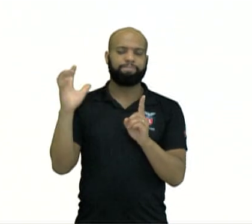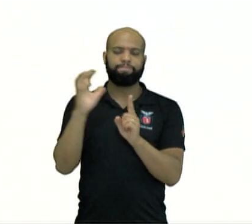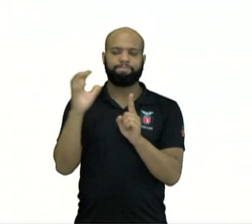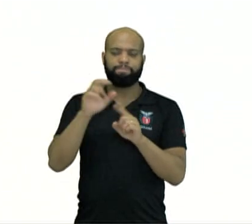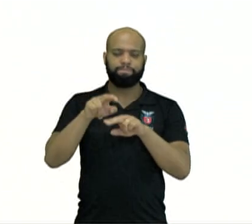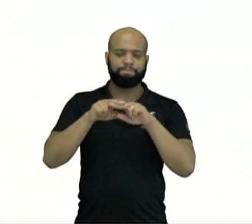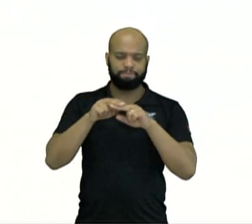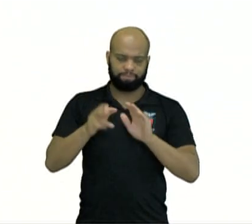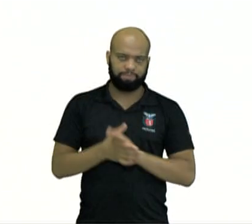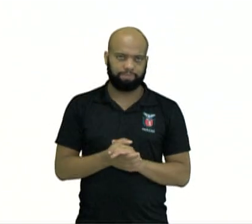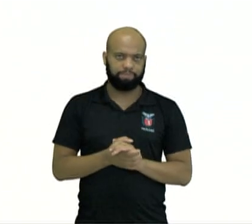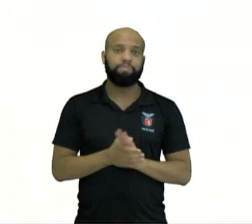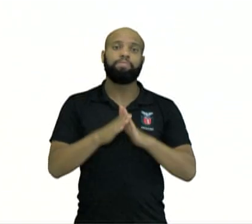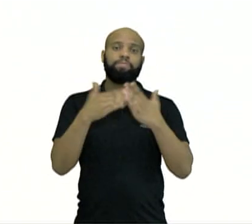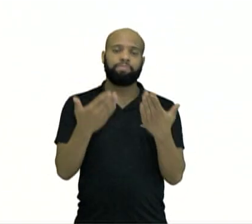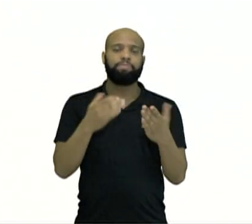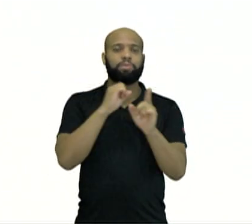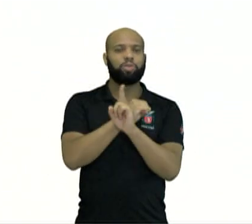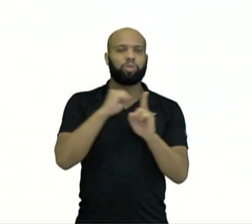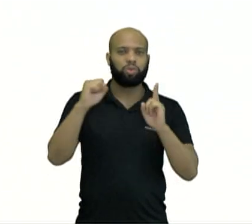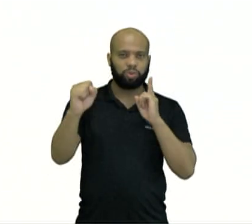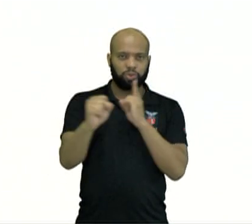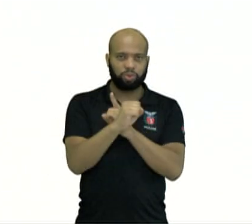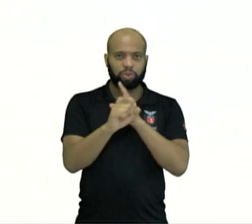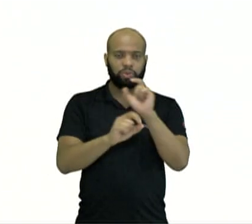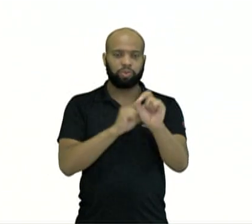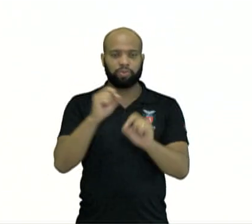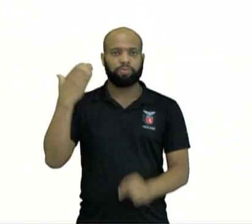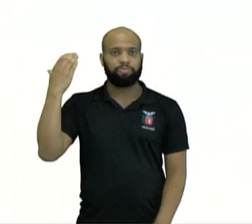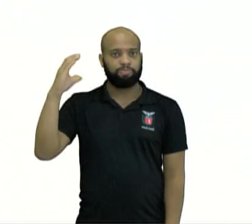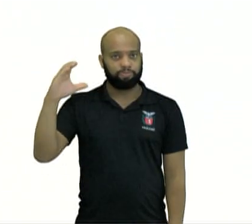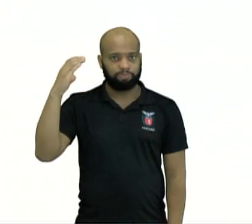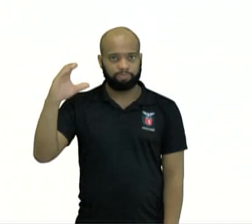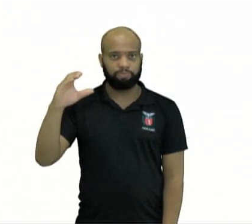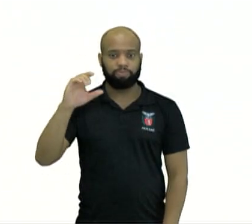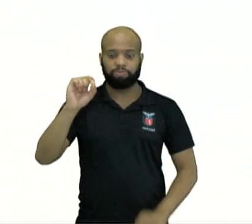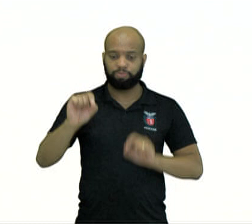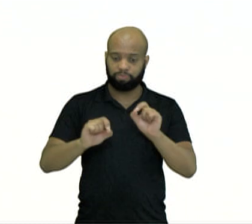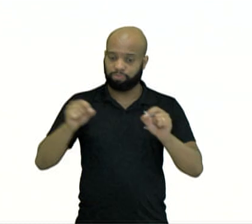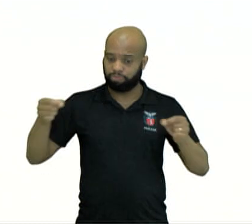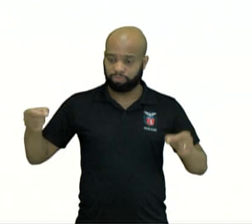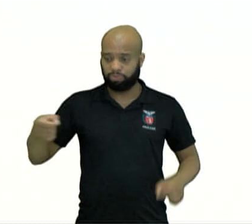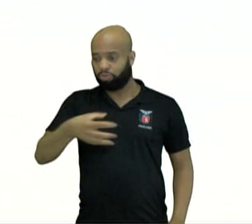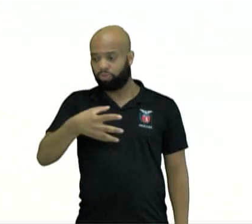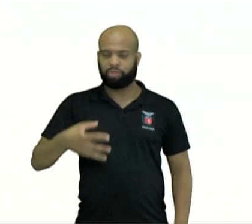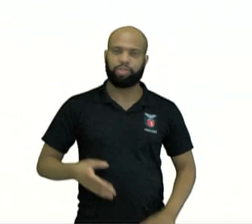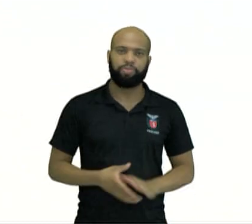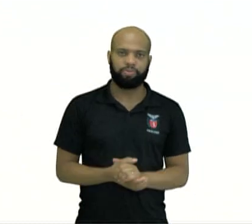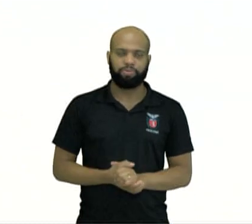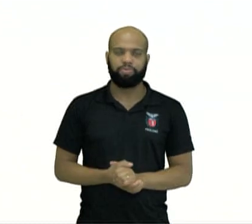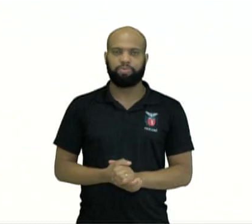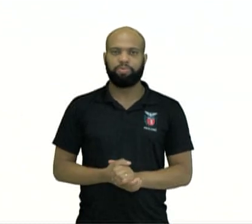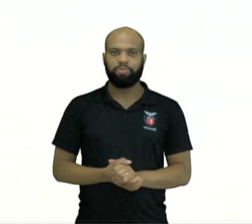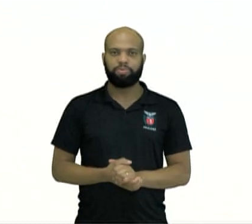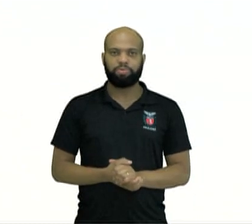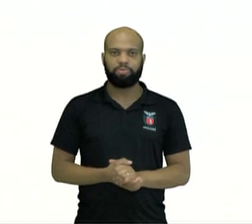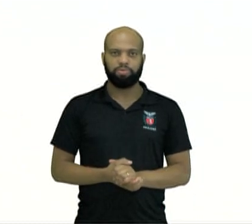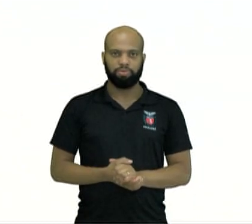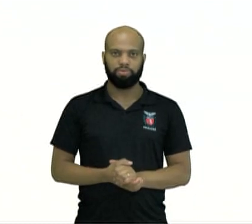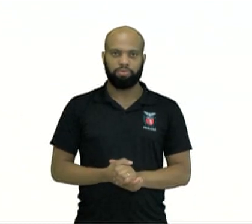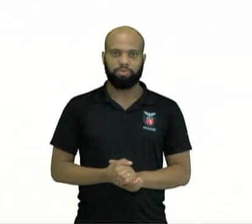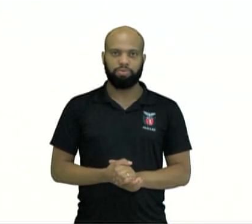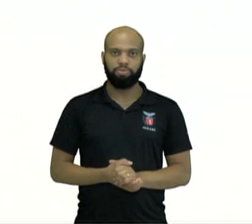Lembrando, senhores, que a sociologia é uma ciência extremamente recente. É uma ciência que ela vem aí